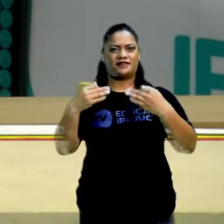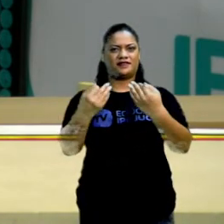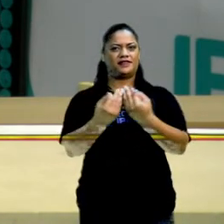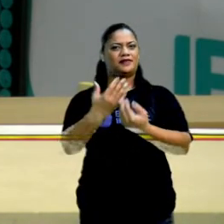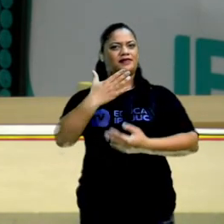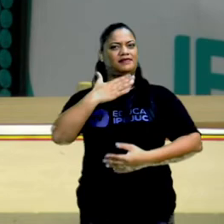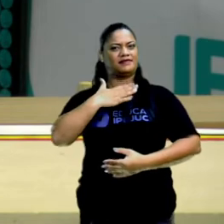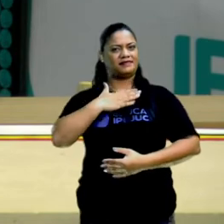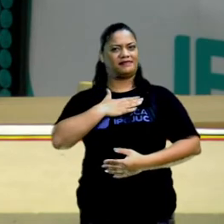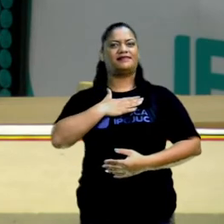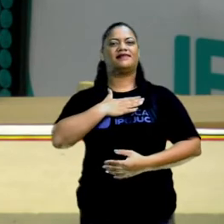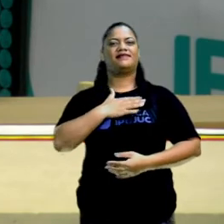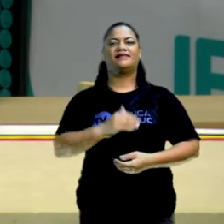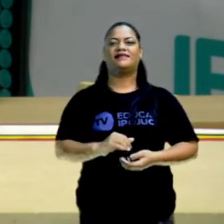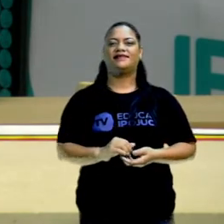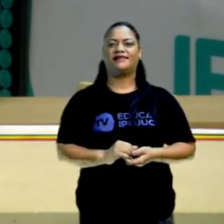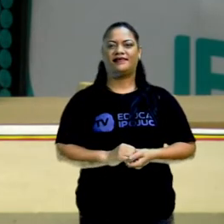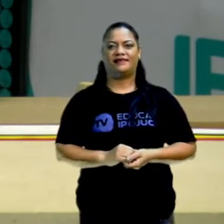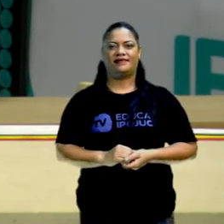minha família.